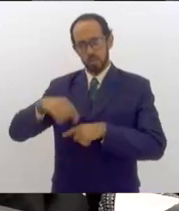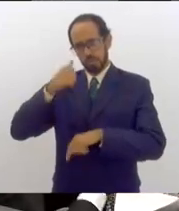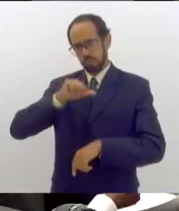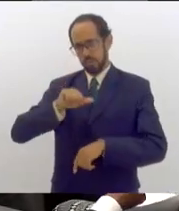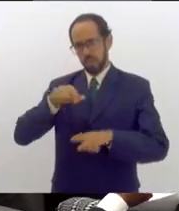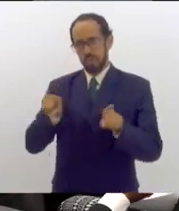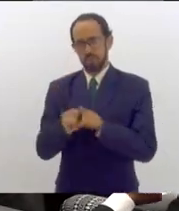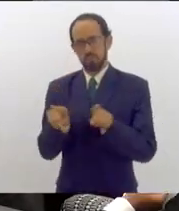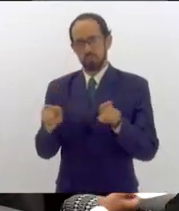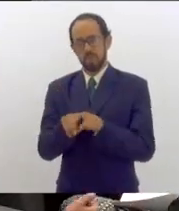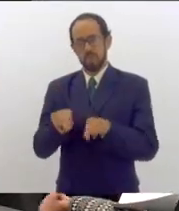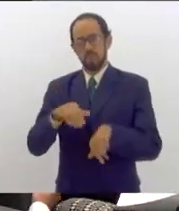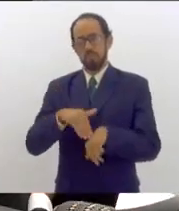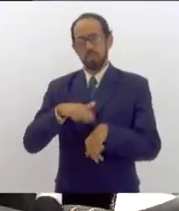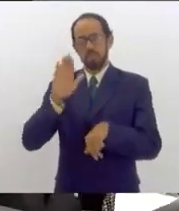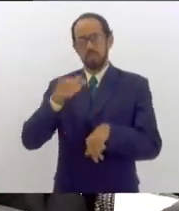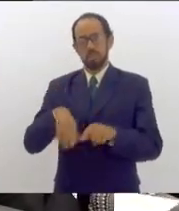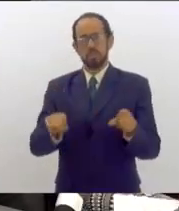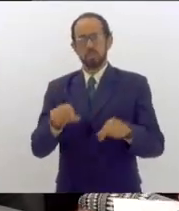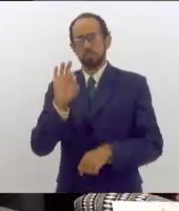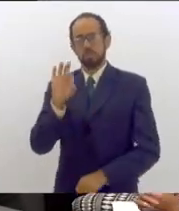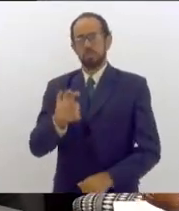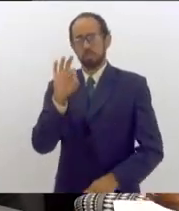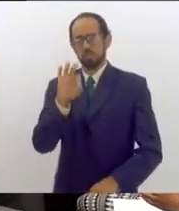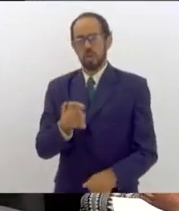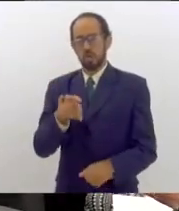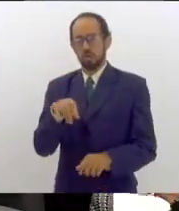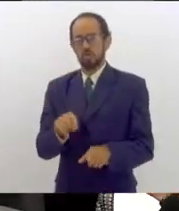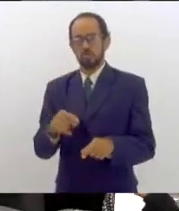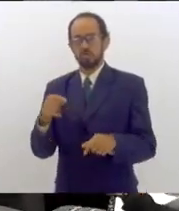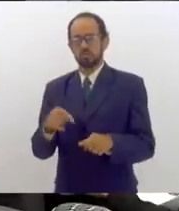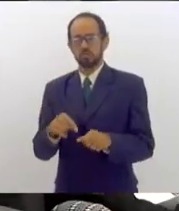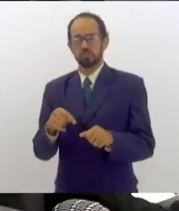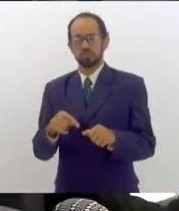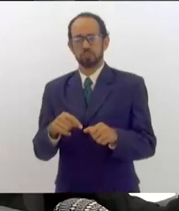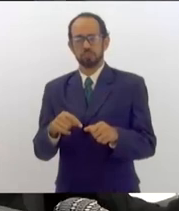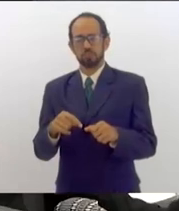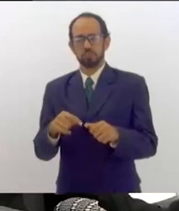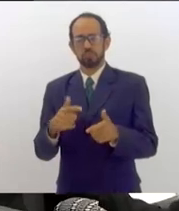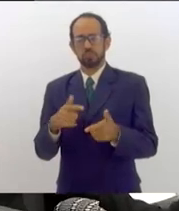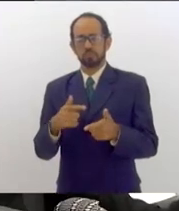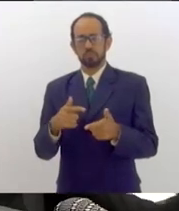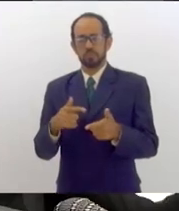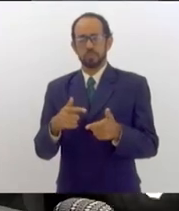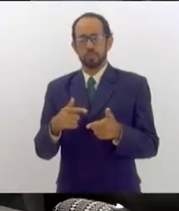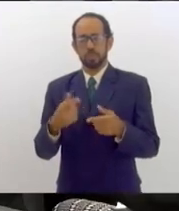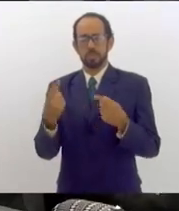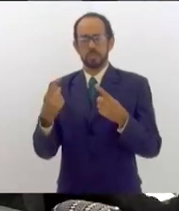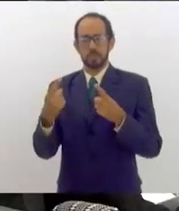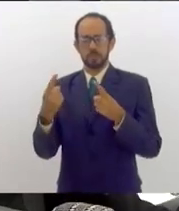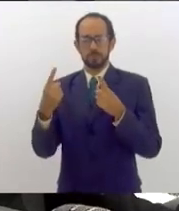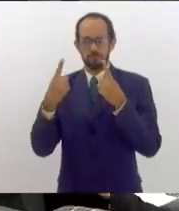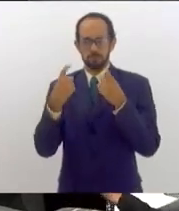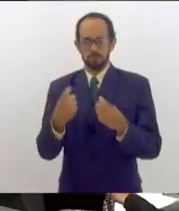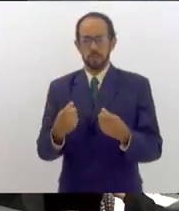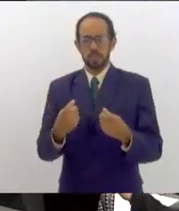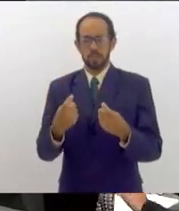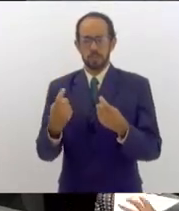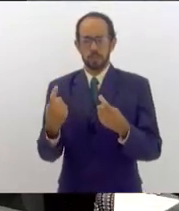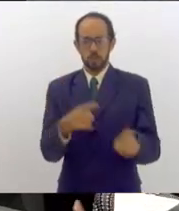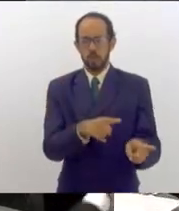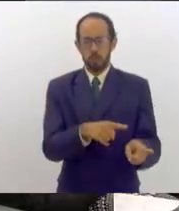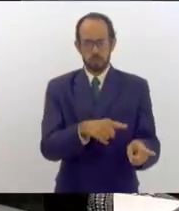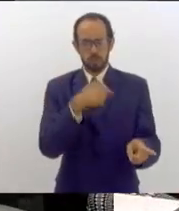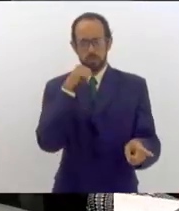tem aumentado muito o percentual dessas dessa agressividade dessa